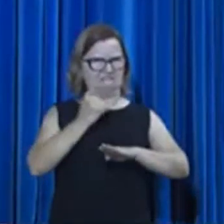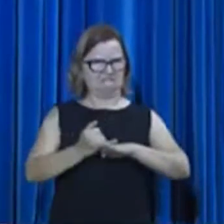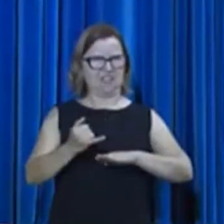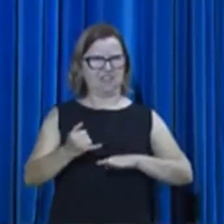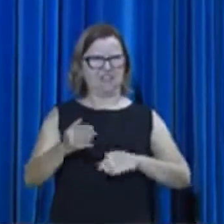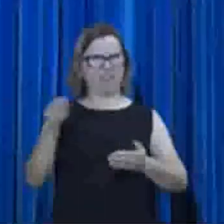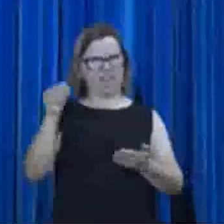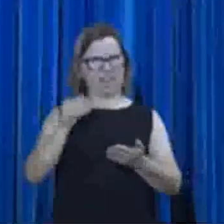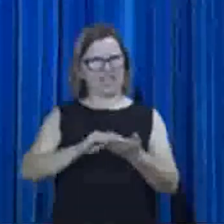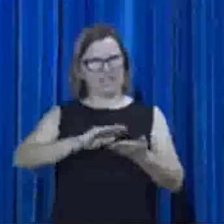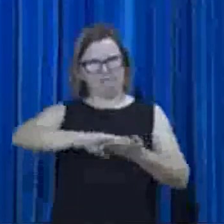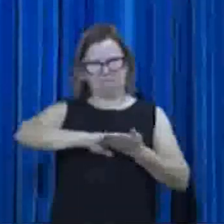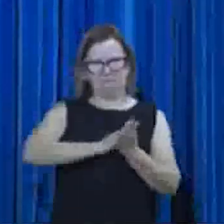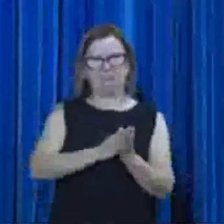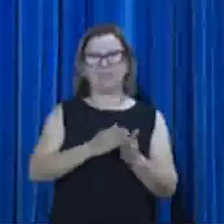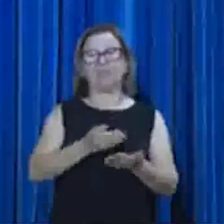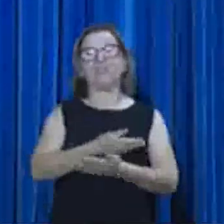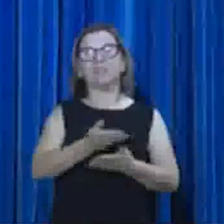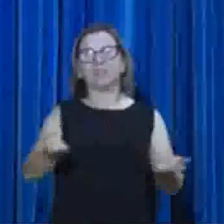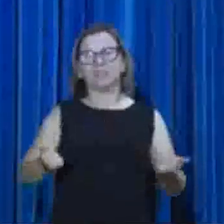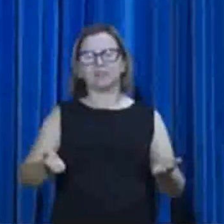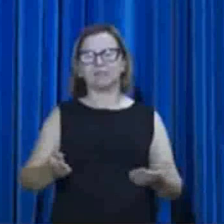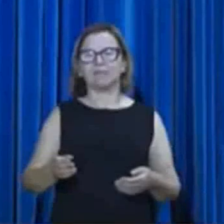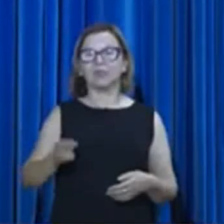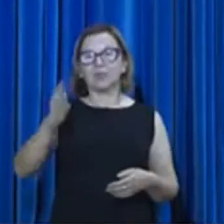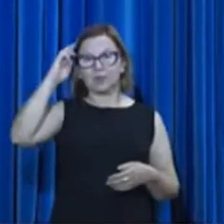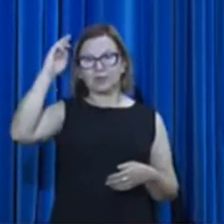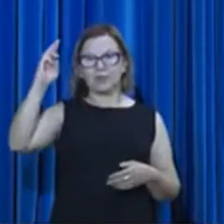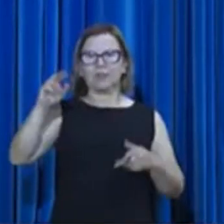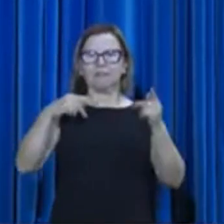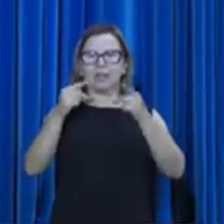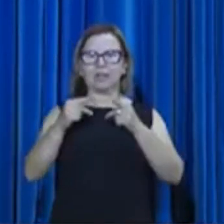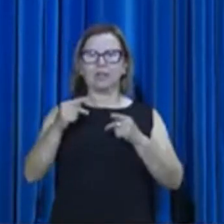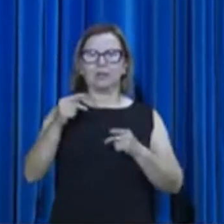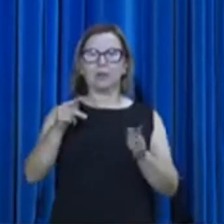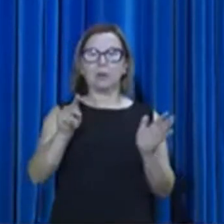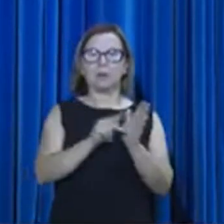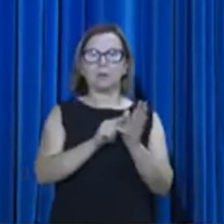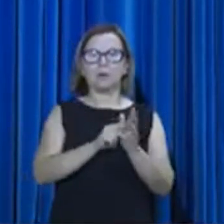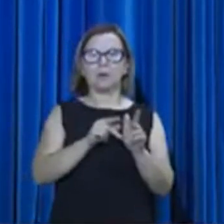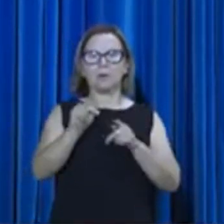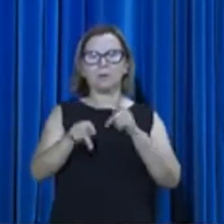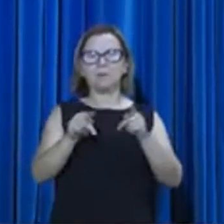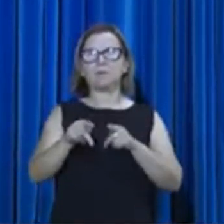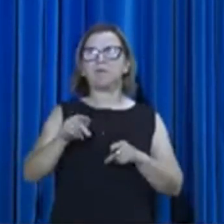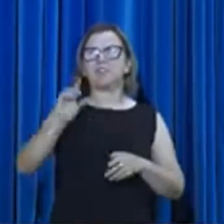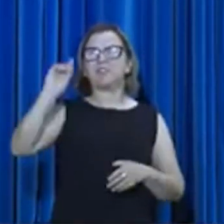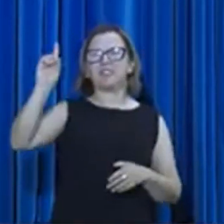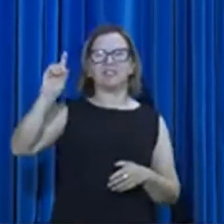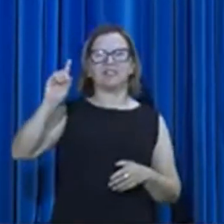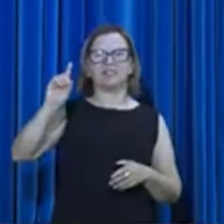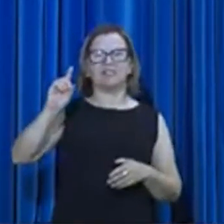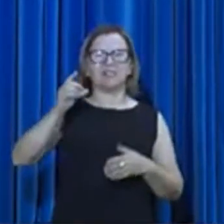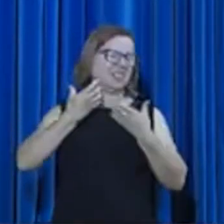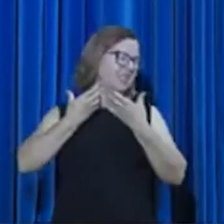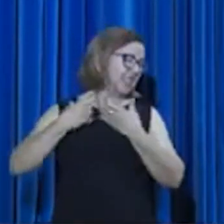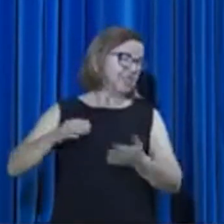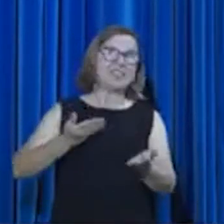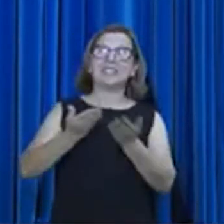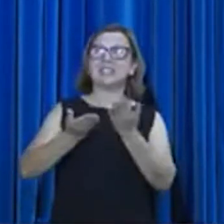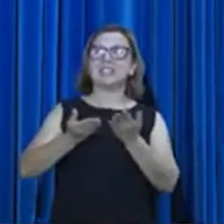aqui que o próprio povo de Deus, não quis servir ao Senhor. E ele não